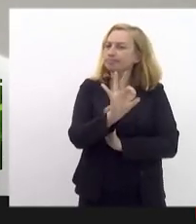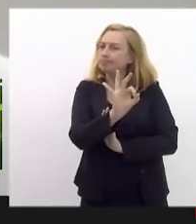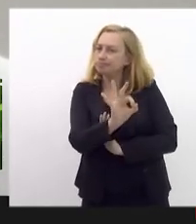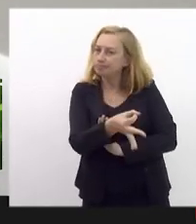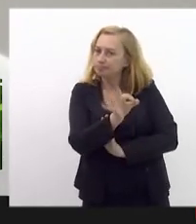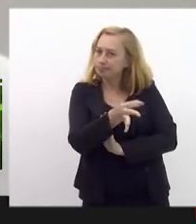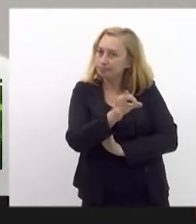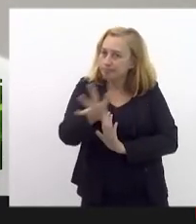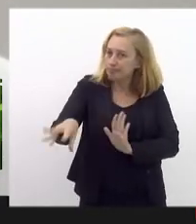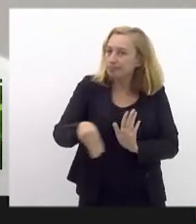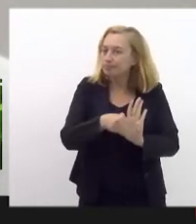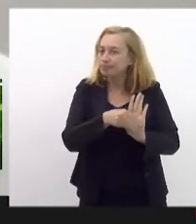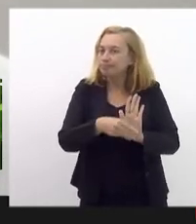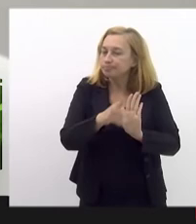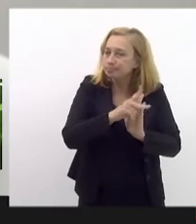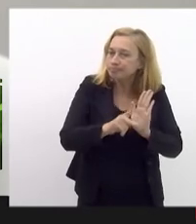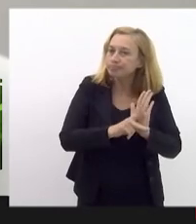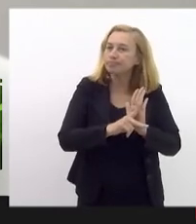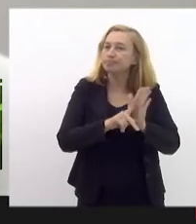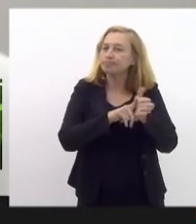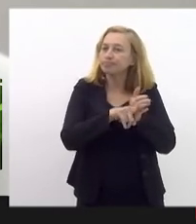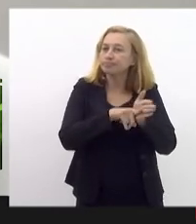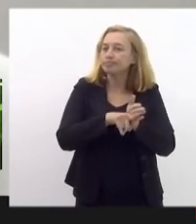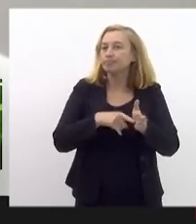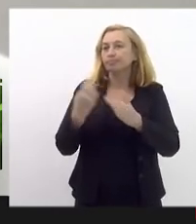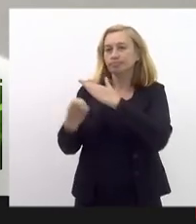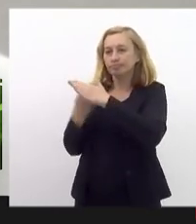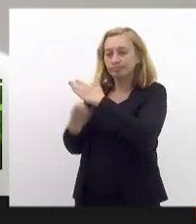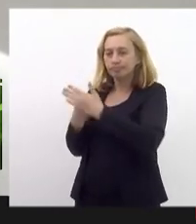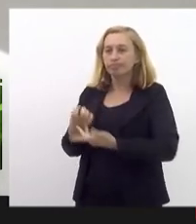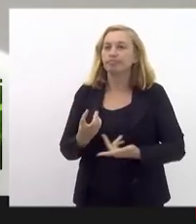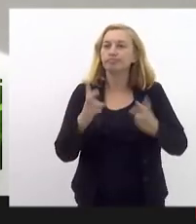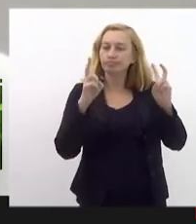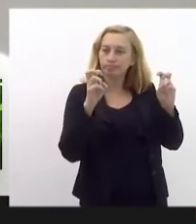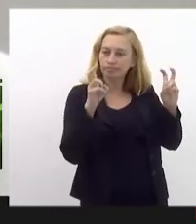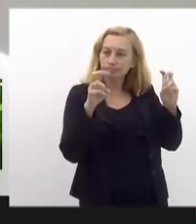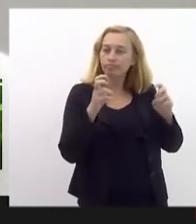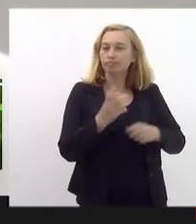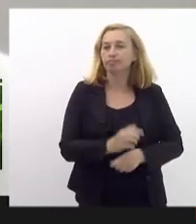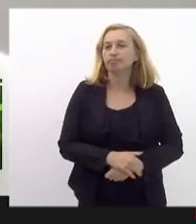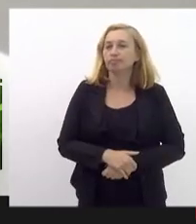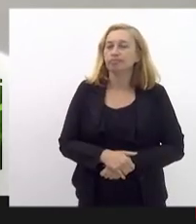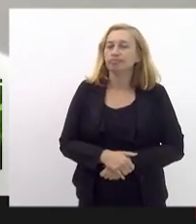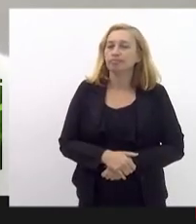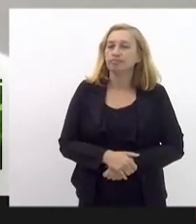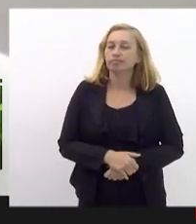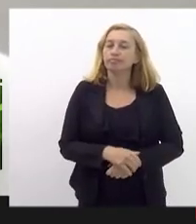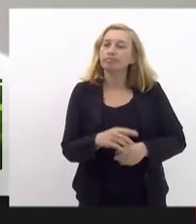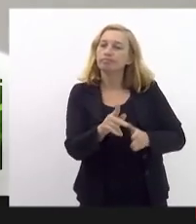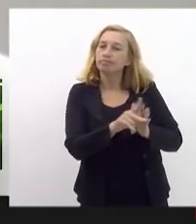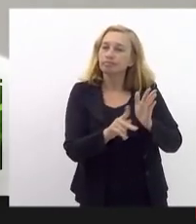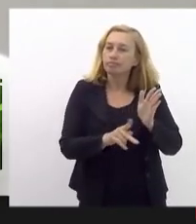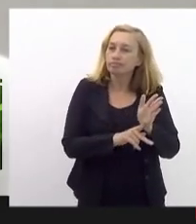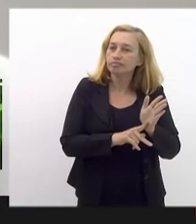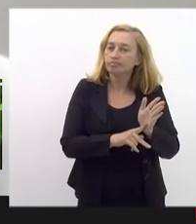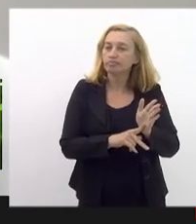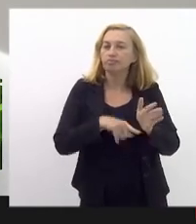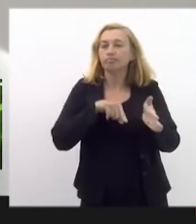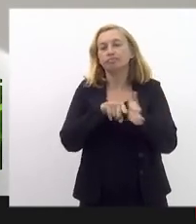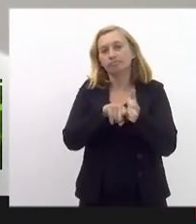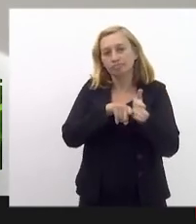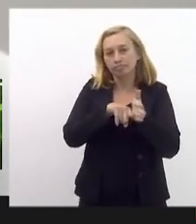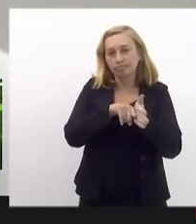efetivamente implementarem projetos de pesquisa para as empresas. E na questão do gargalo de aquisições para projetos de